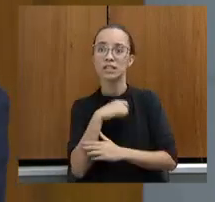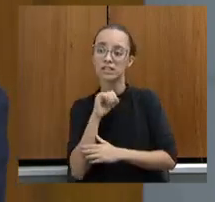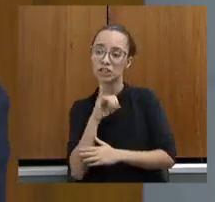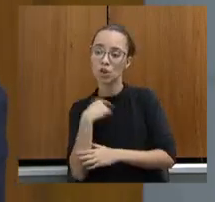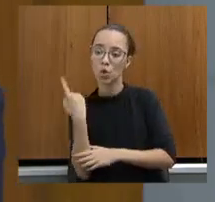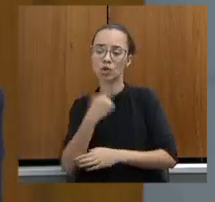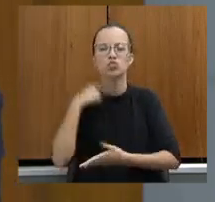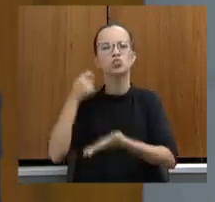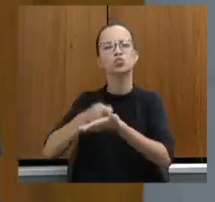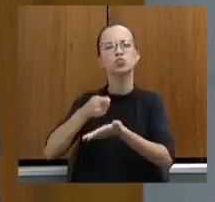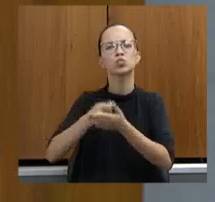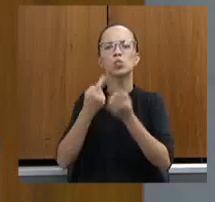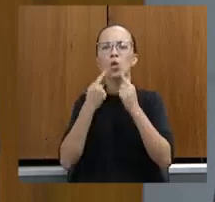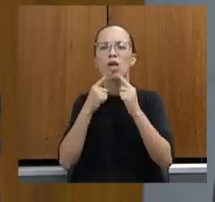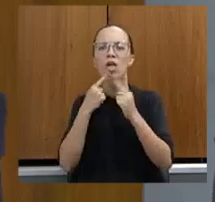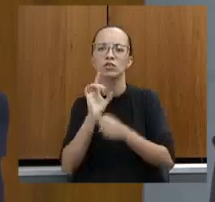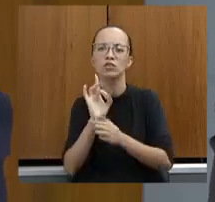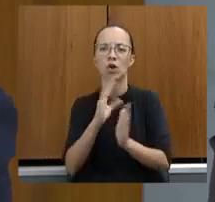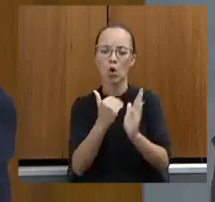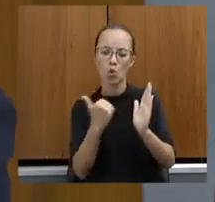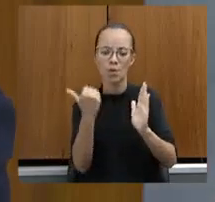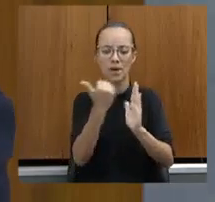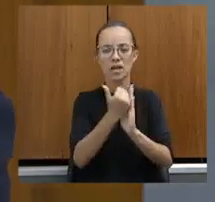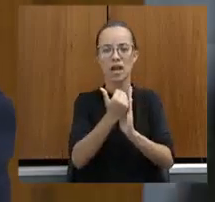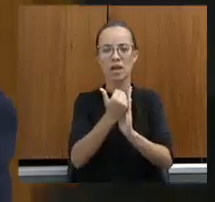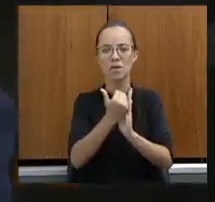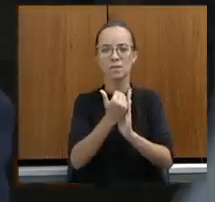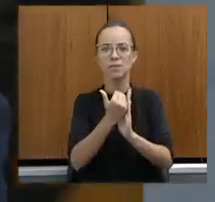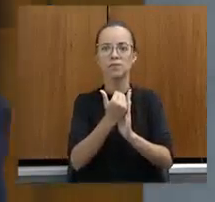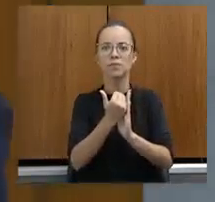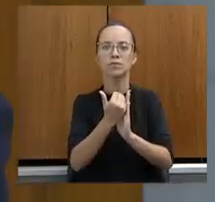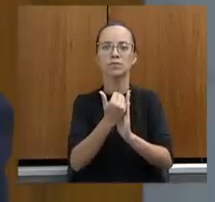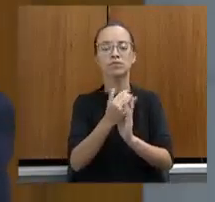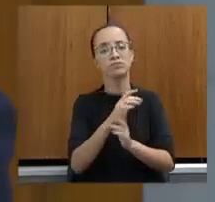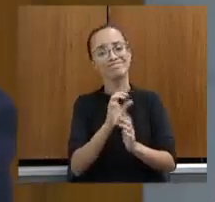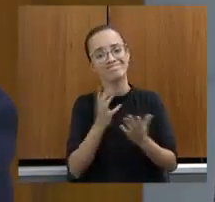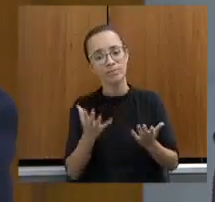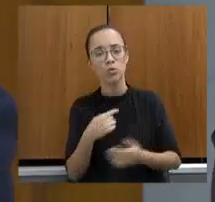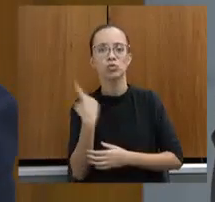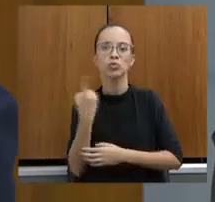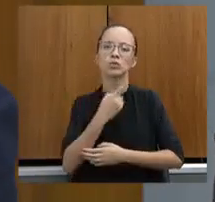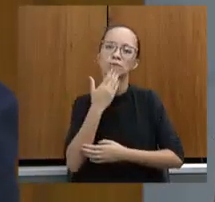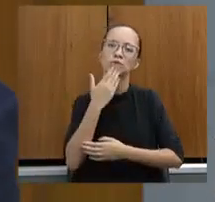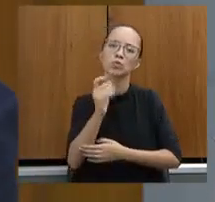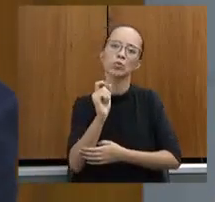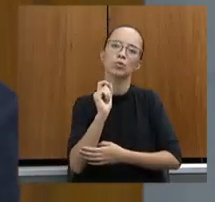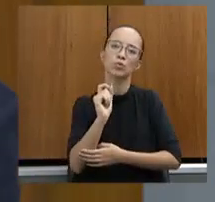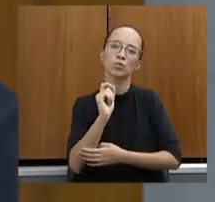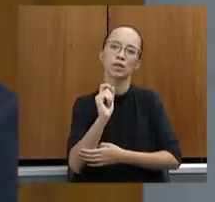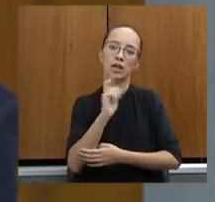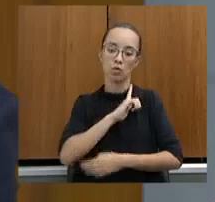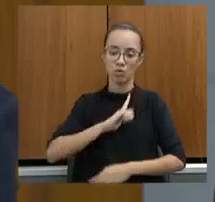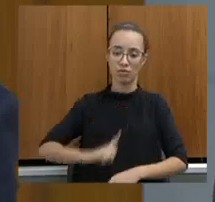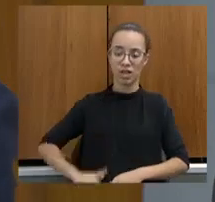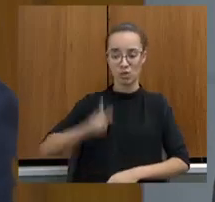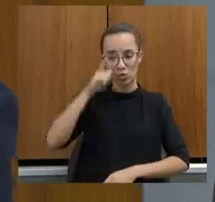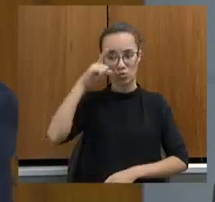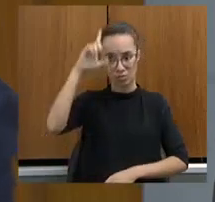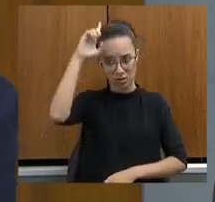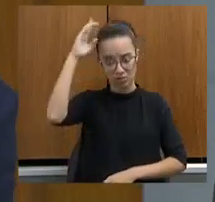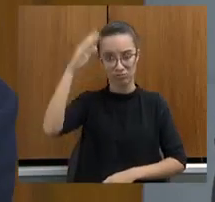tão somente os aumentos elas nomeações nós estamos pedindo que ele faça o exercício sozinho